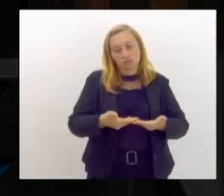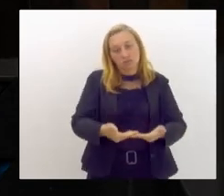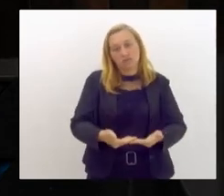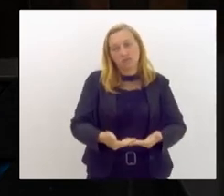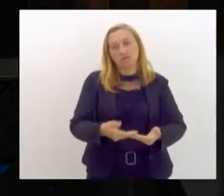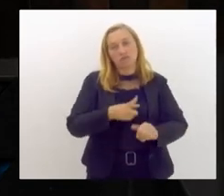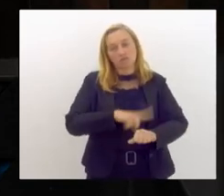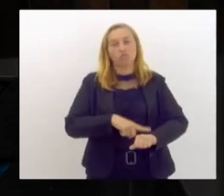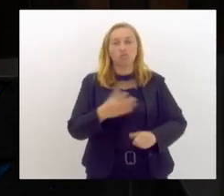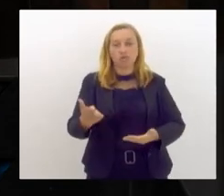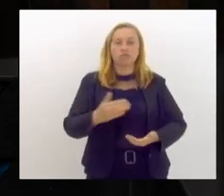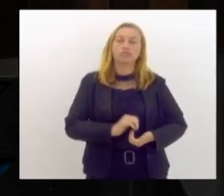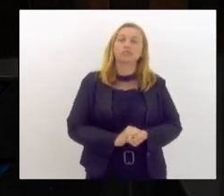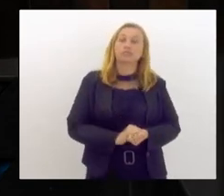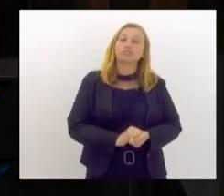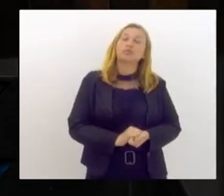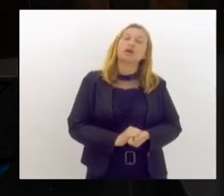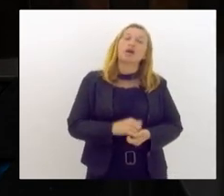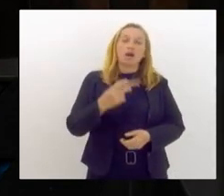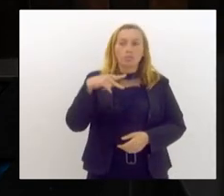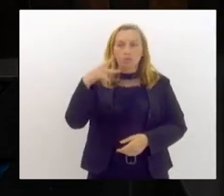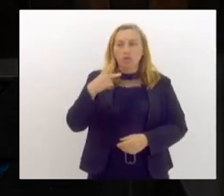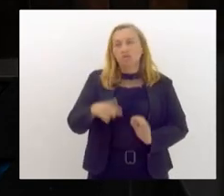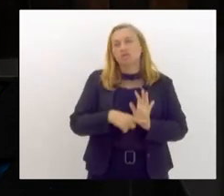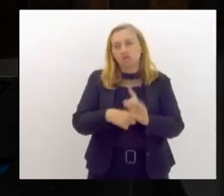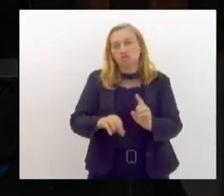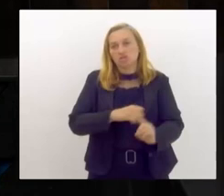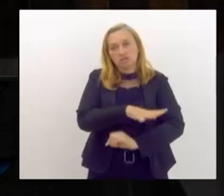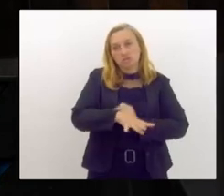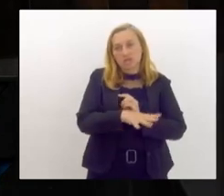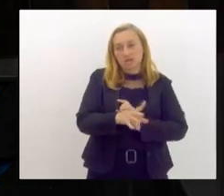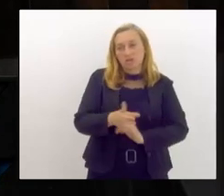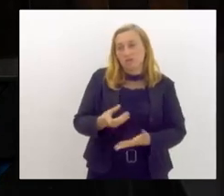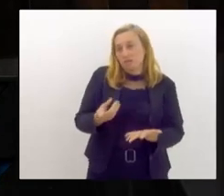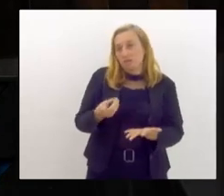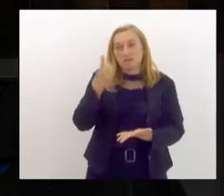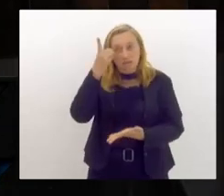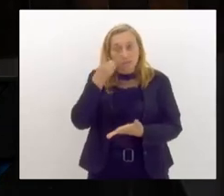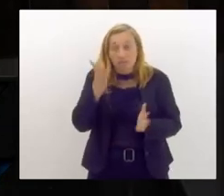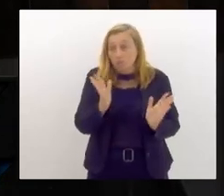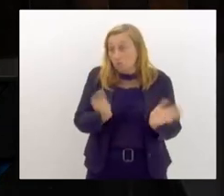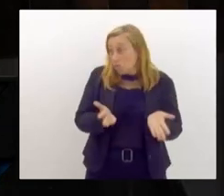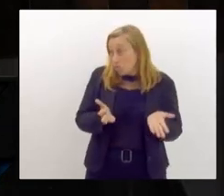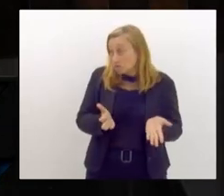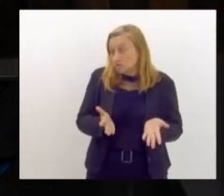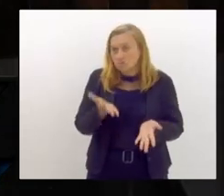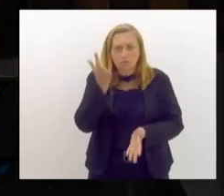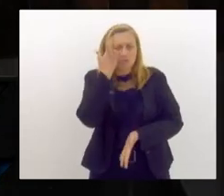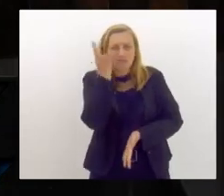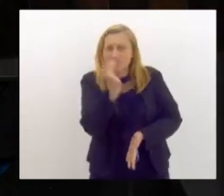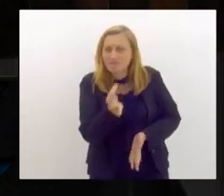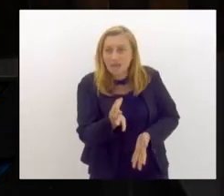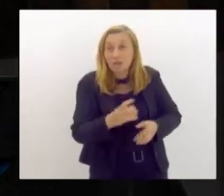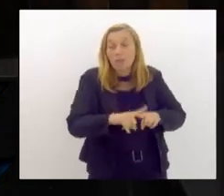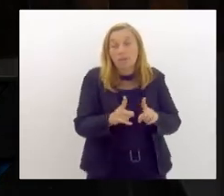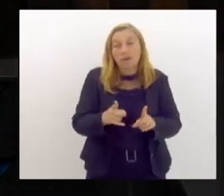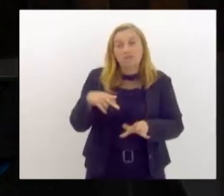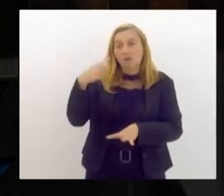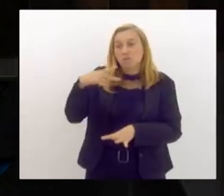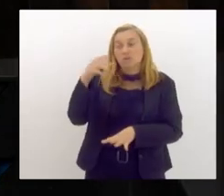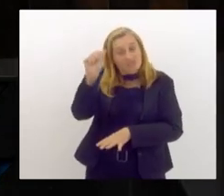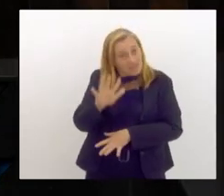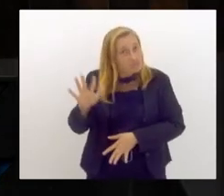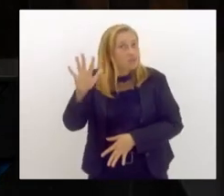oferecendo. Aliás, a política de assistência social, esse deputado, hoje deputado, não sabe, mas é uma política